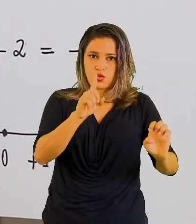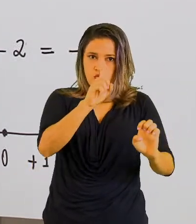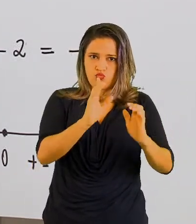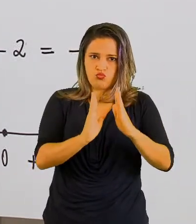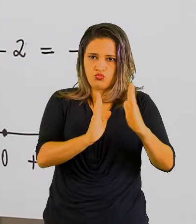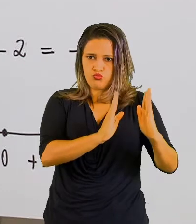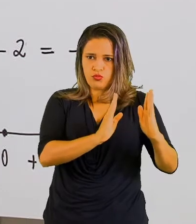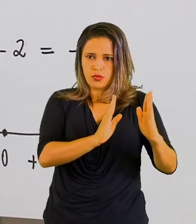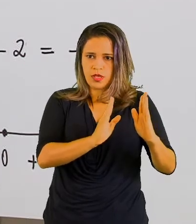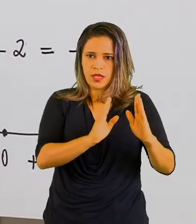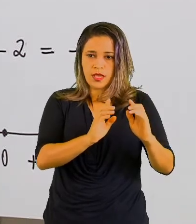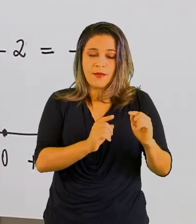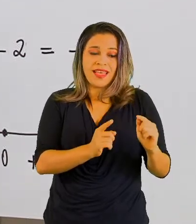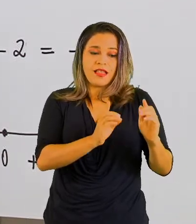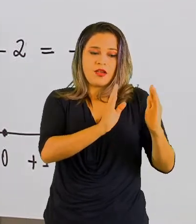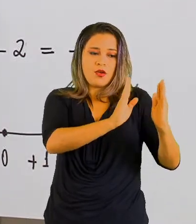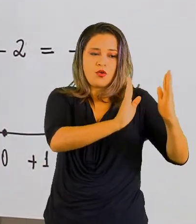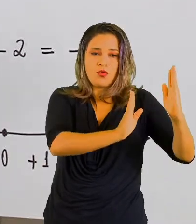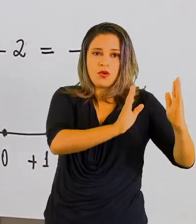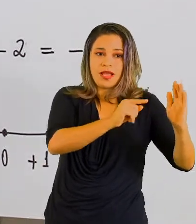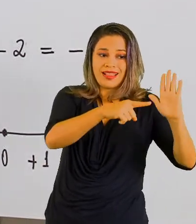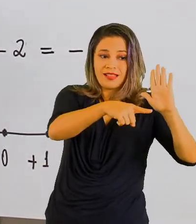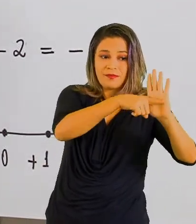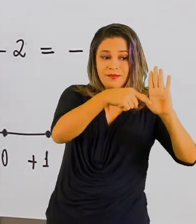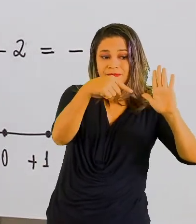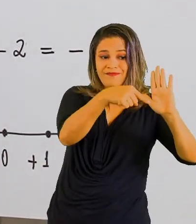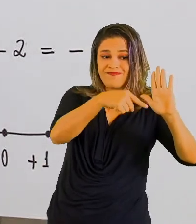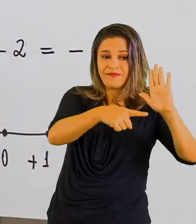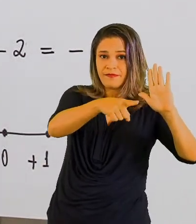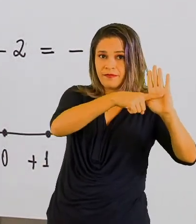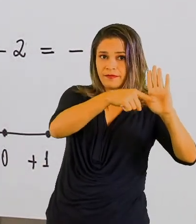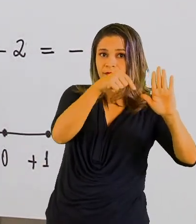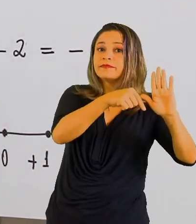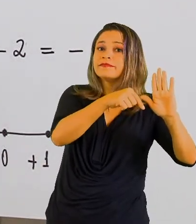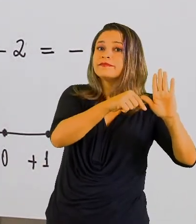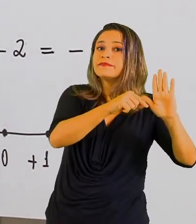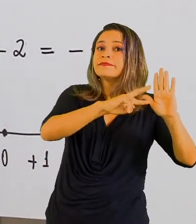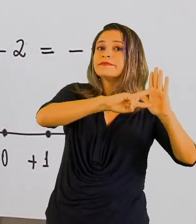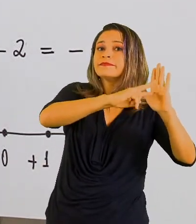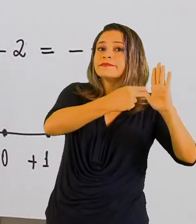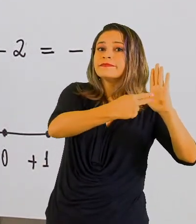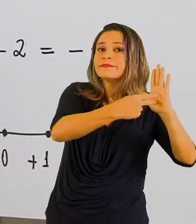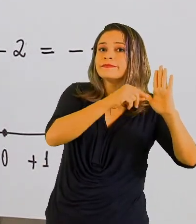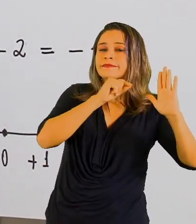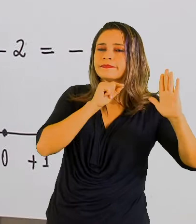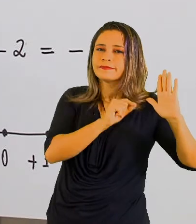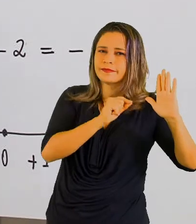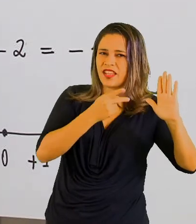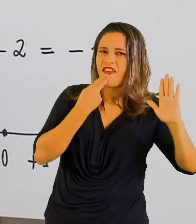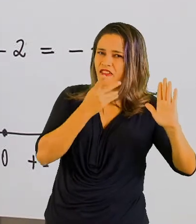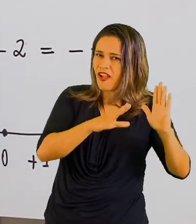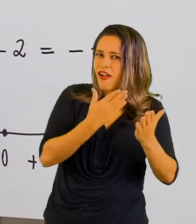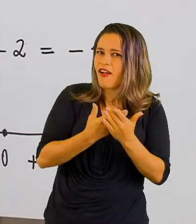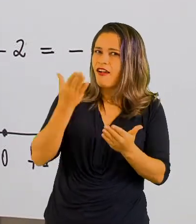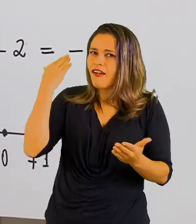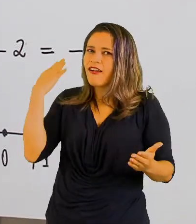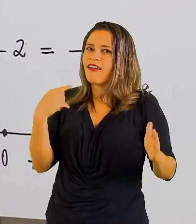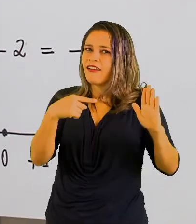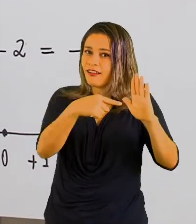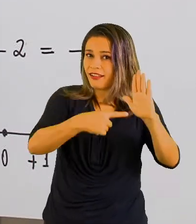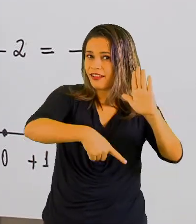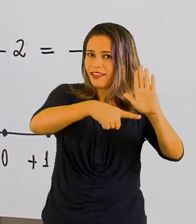dos parênteses, ele tem uma outra função, que vocês devem se lembrar, que nós falamos sobre isso nas aulas anteriores. Esse sinal negativo